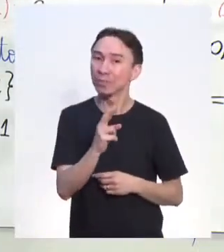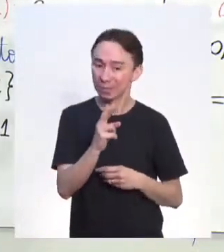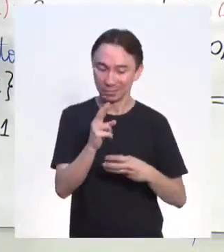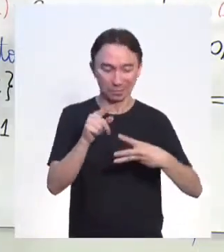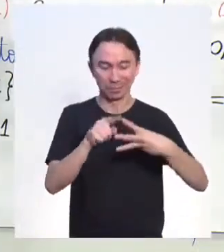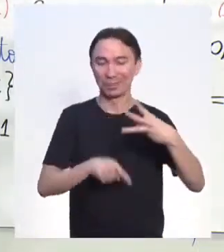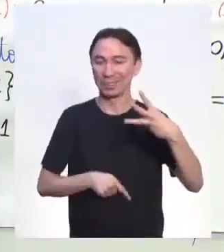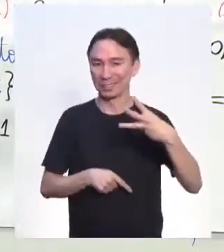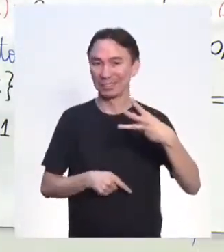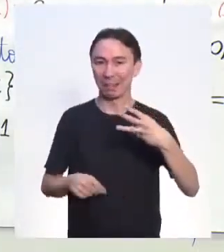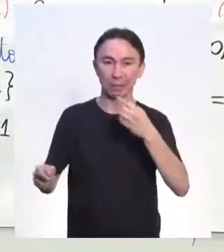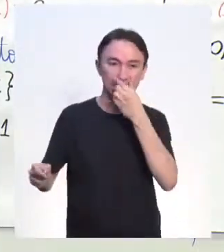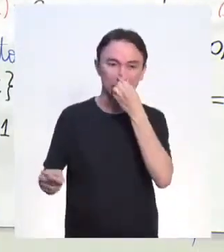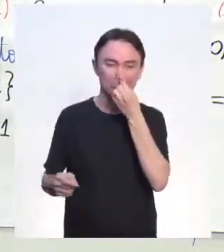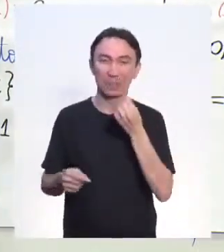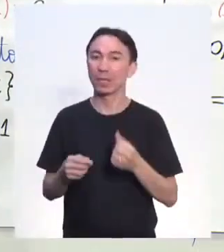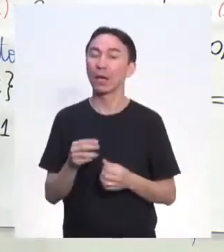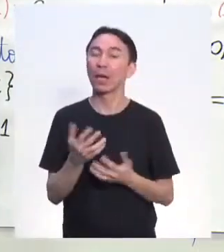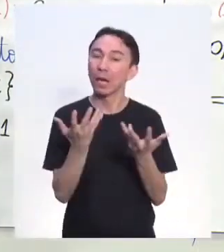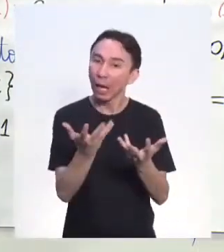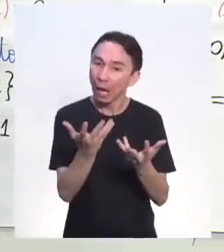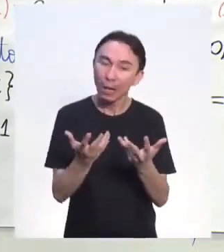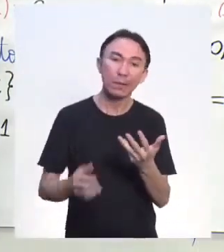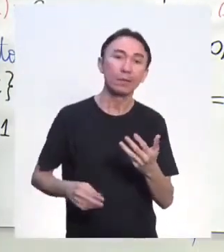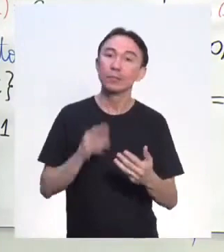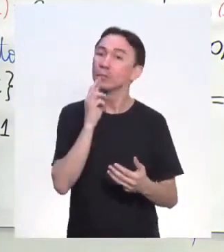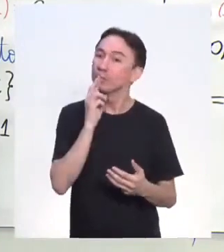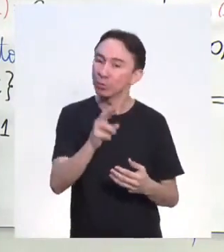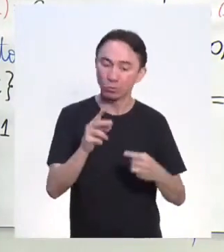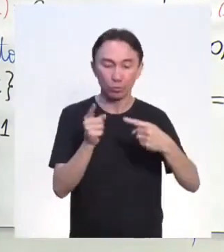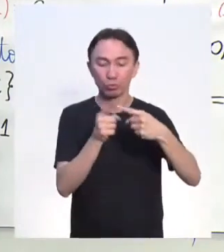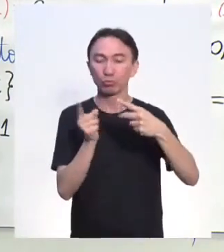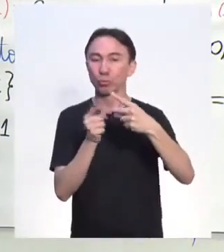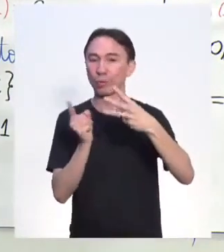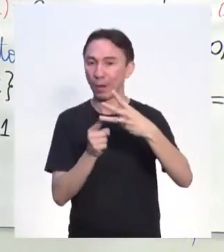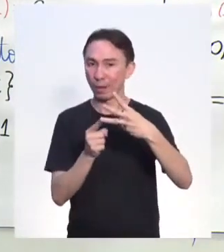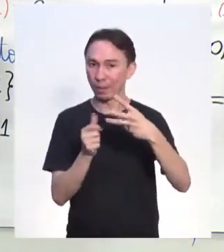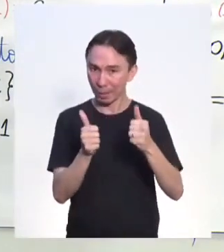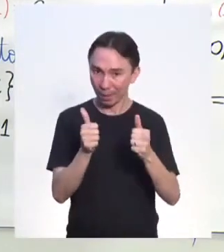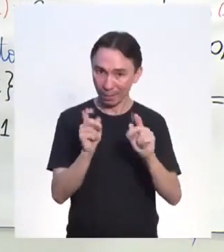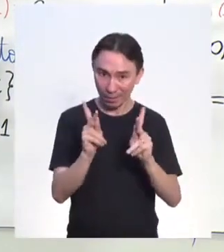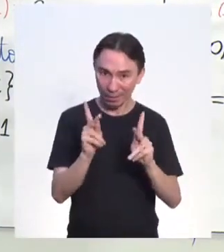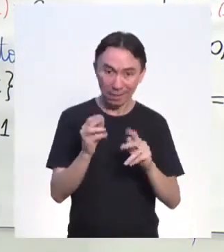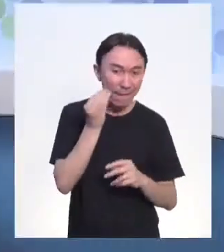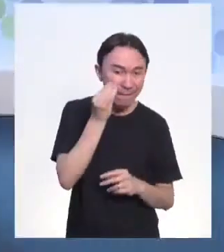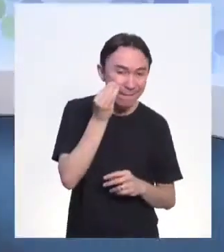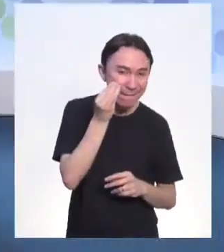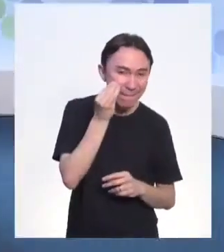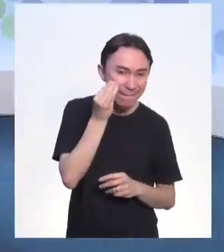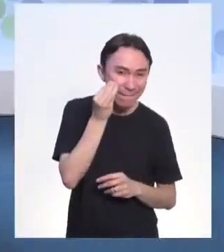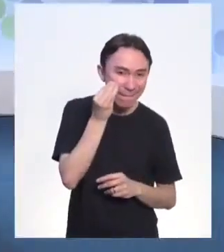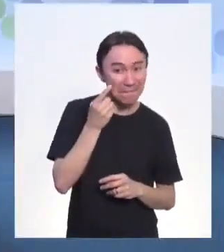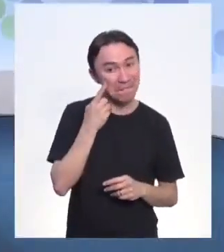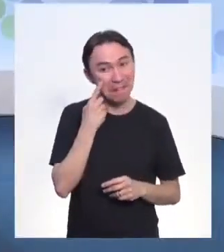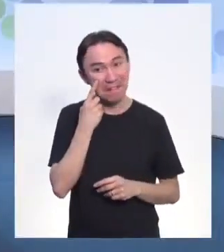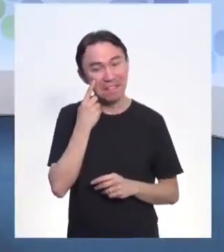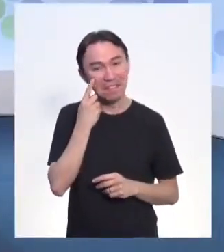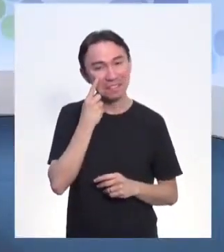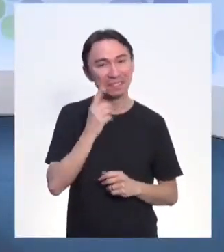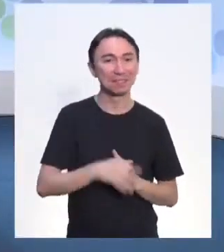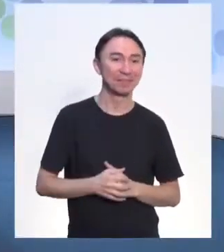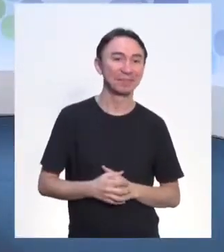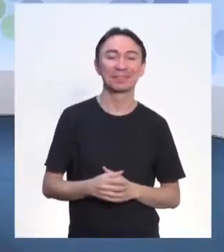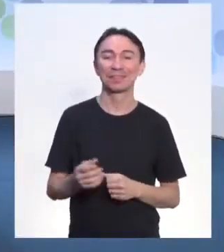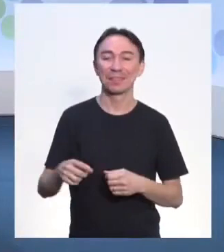bem mais exigente. Ela falou um, outro. Eu quero as 3. Tenta colocar as 3 pra mim lá, tá bom? Vamos ver quem coloca as 3, professora Inês? Vamos sim.